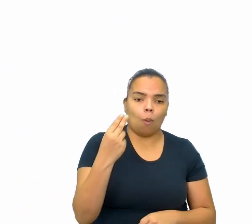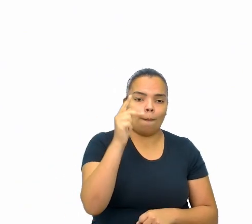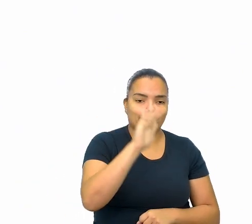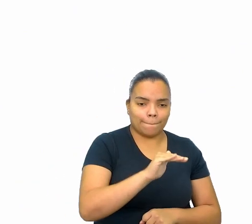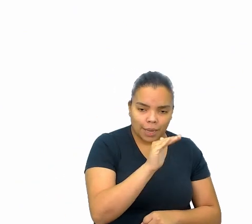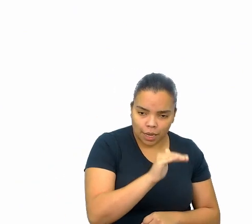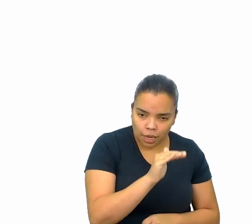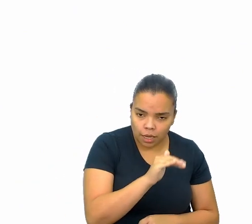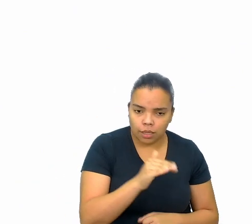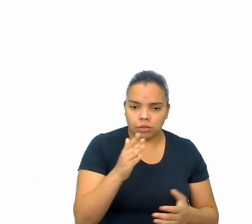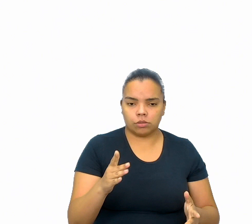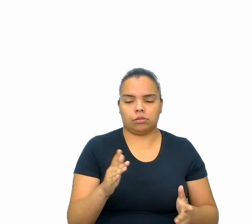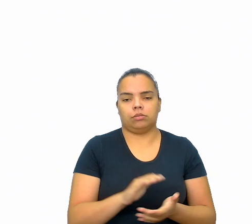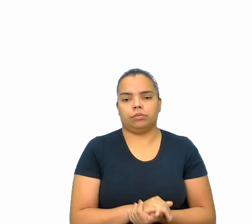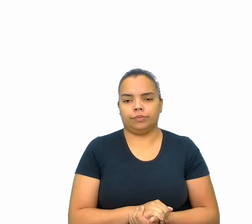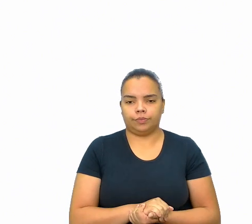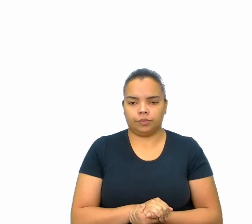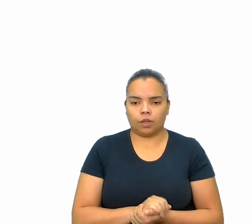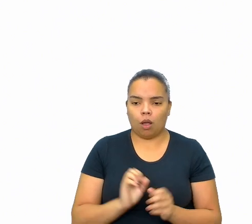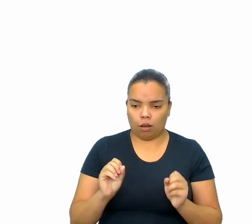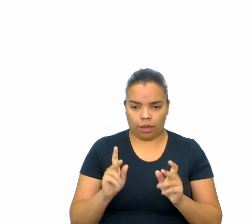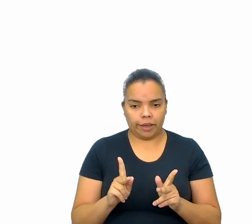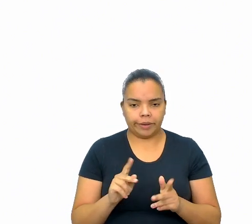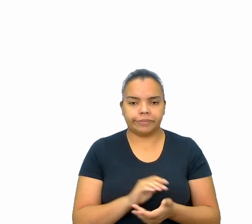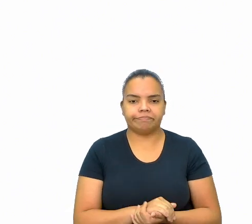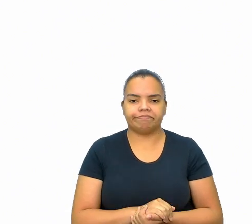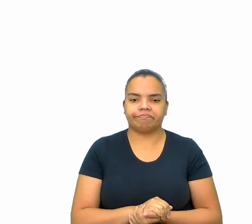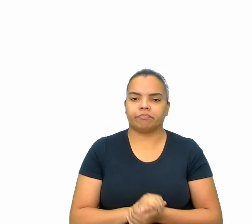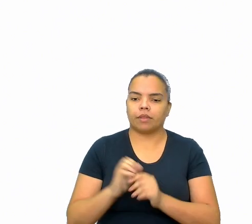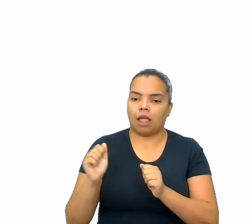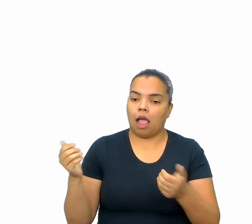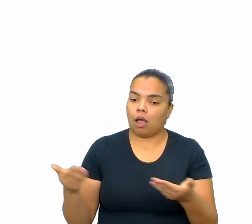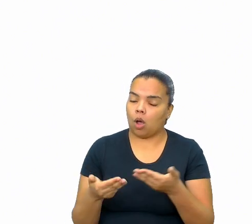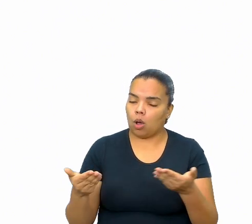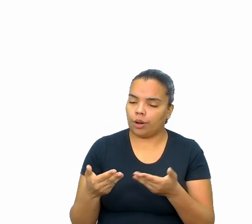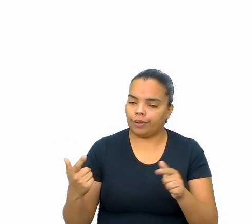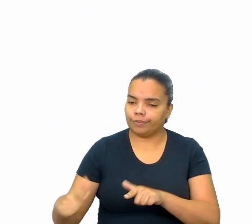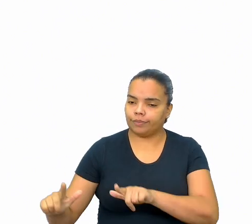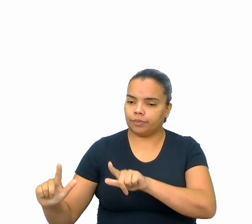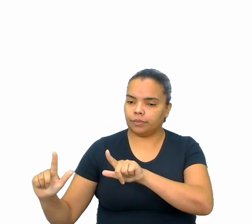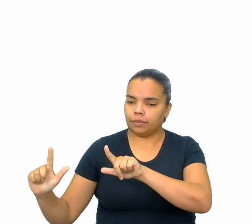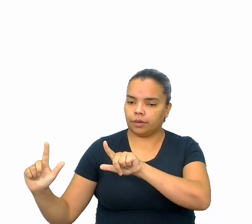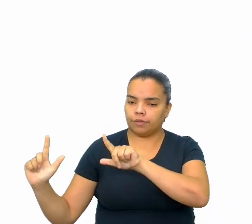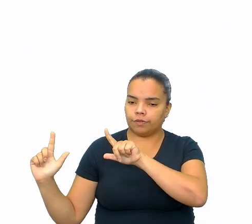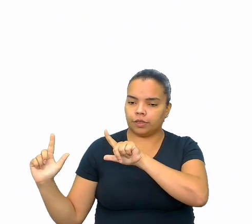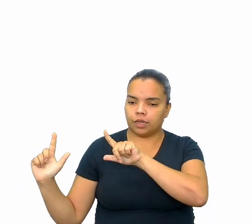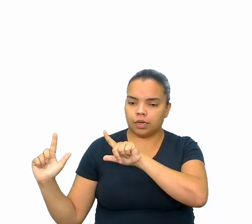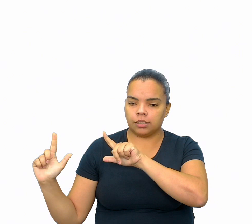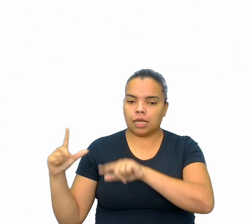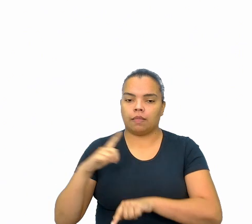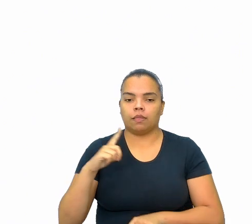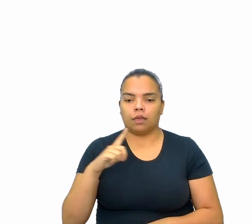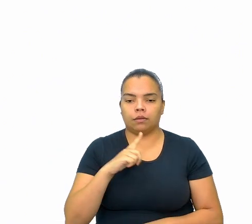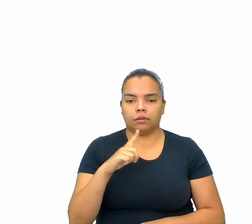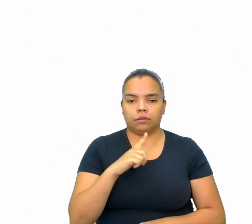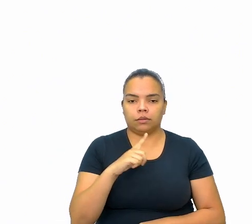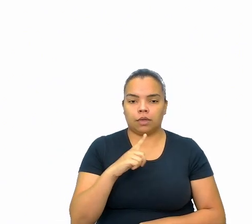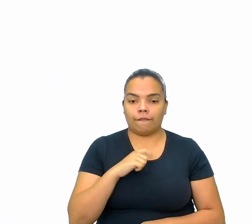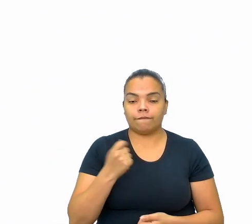melhorar e para avançar esses conhecimentos. E agora, para finalizar, a gente pede a